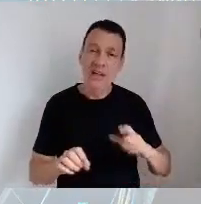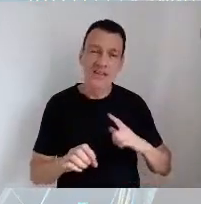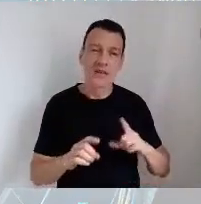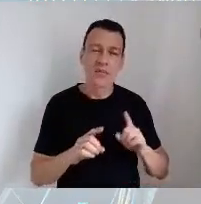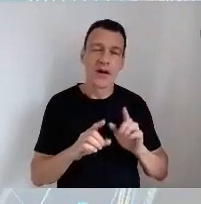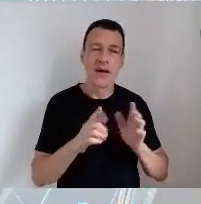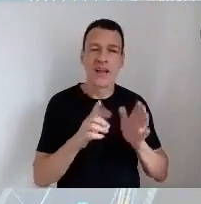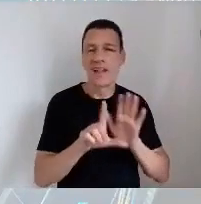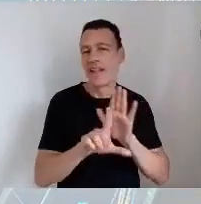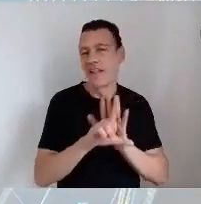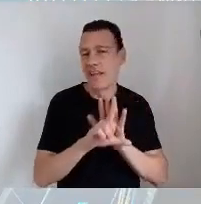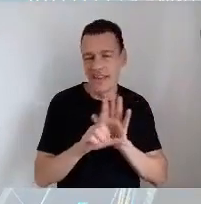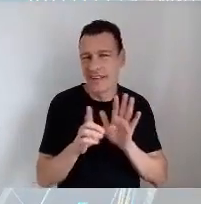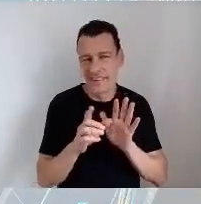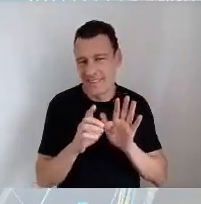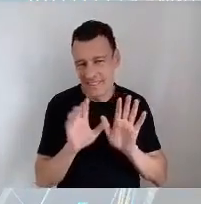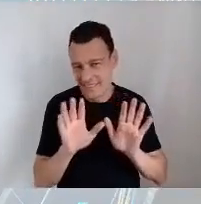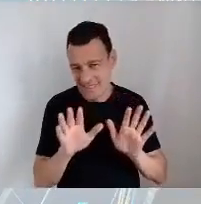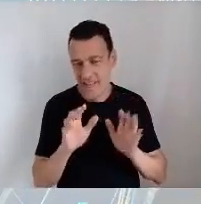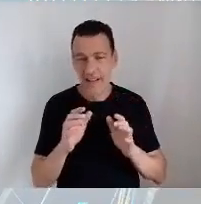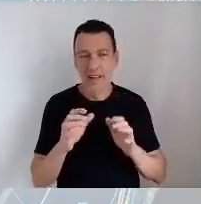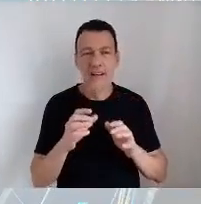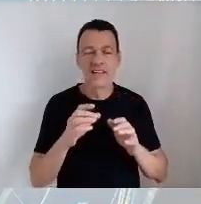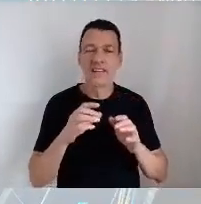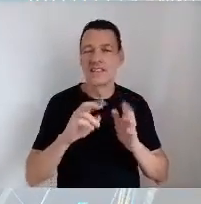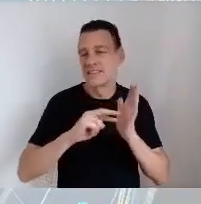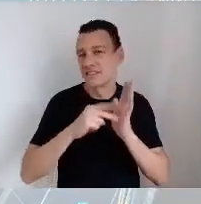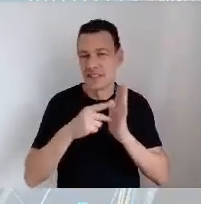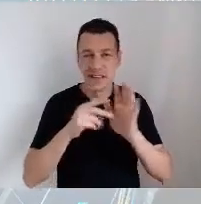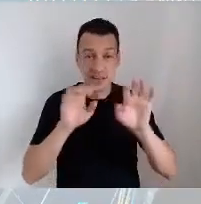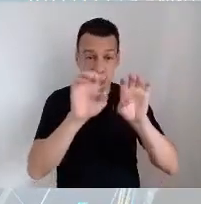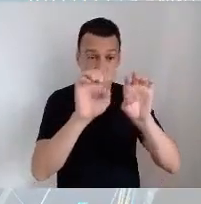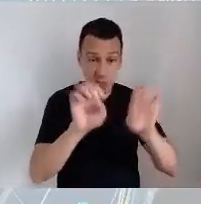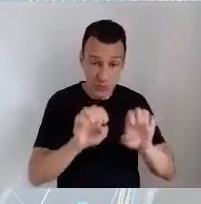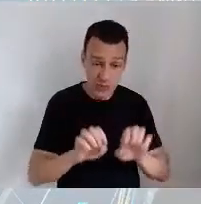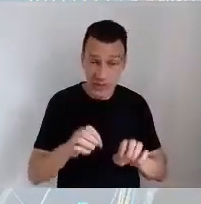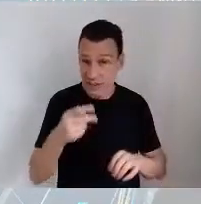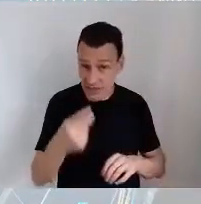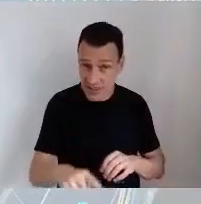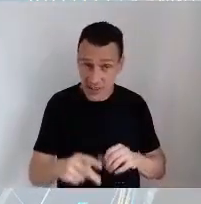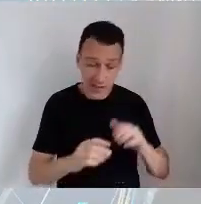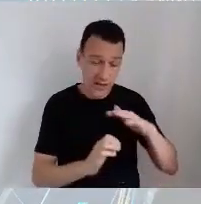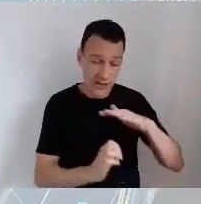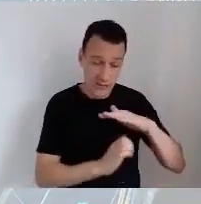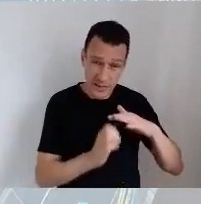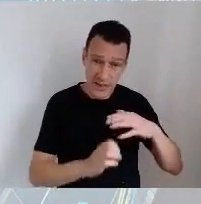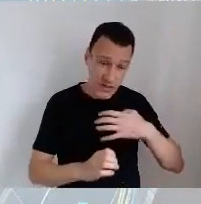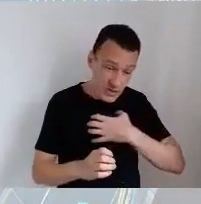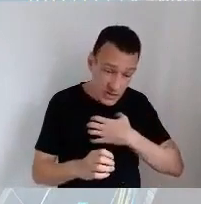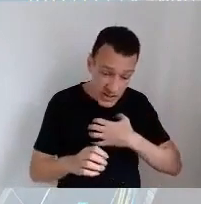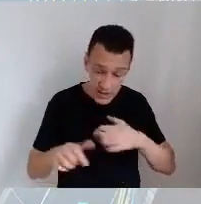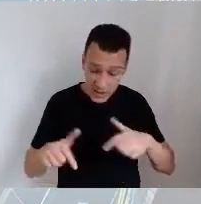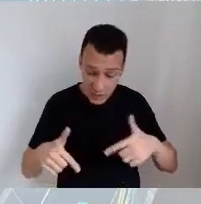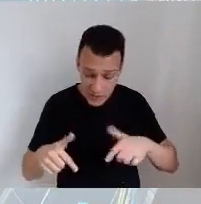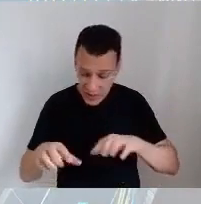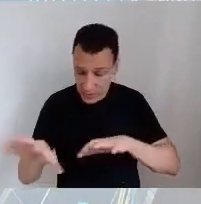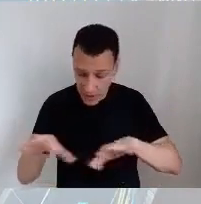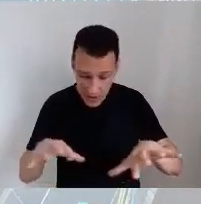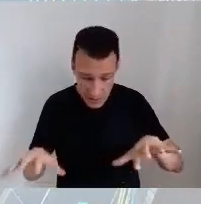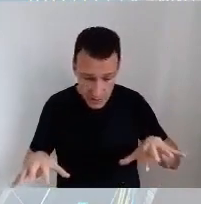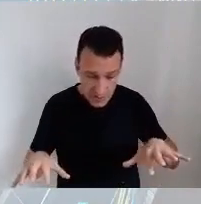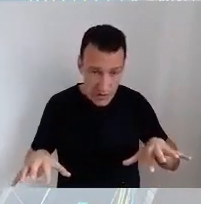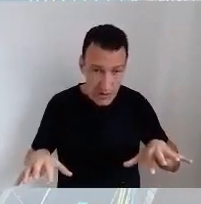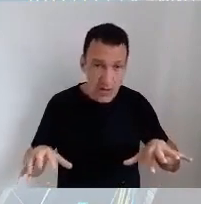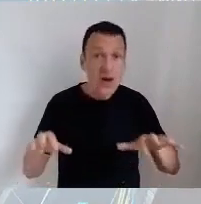a estrutura de comunicação de uma empresa acaba sendo replicada na estrutura do software Ou seja a definição da estrutura da